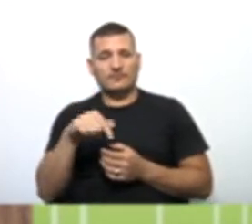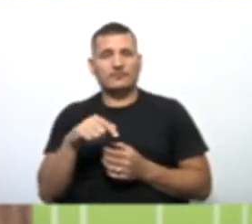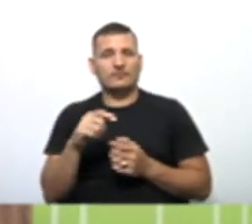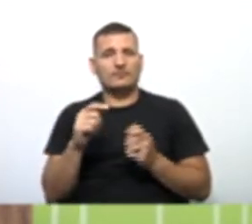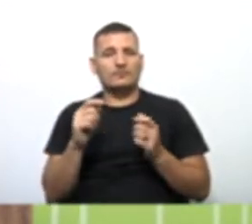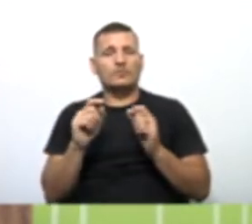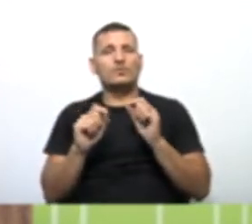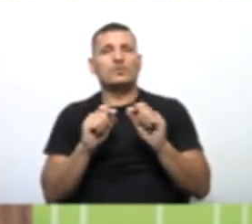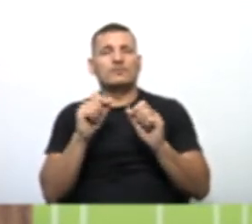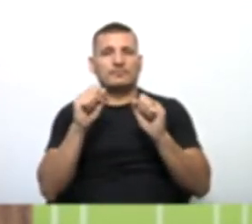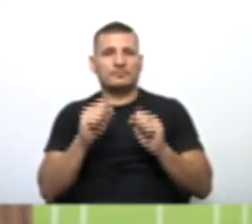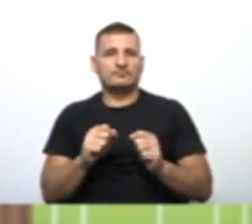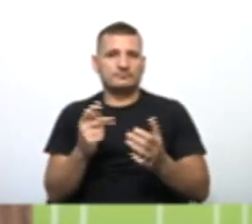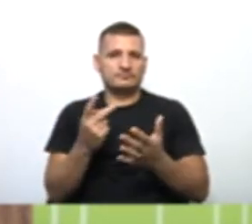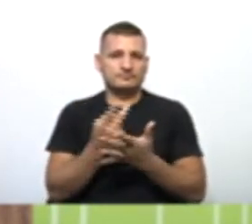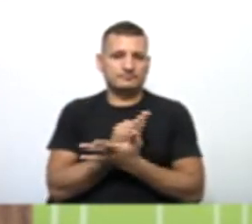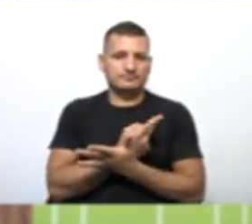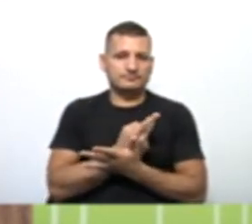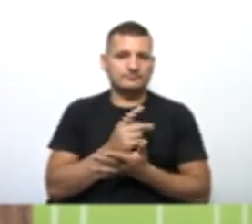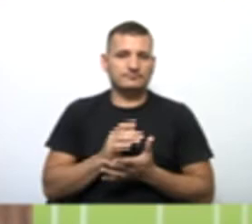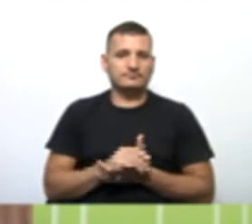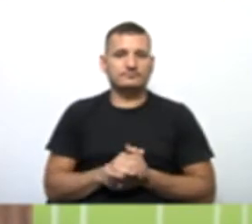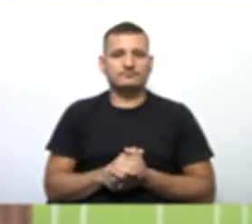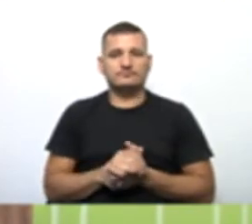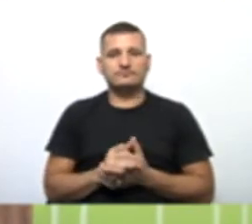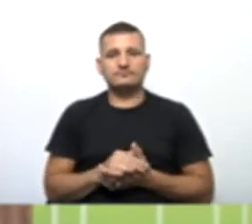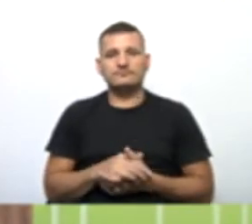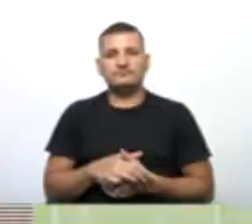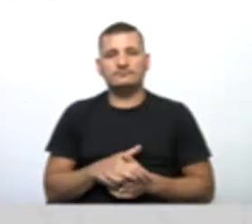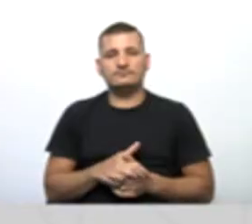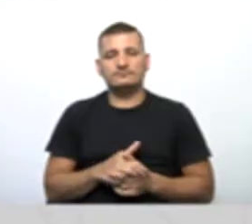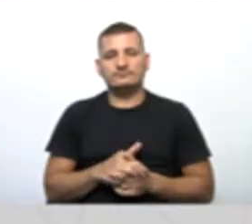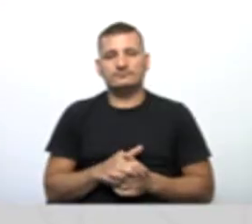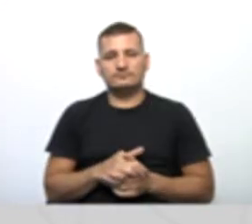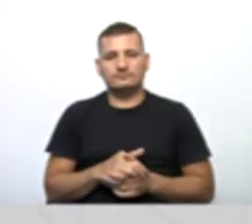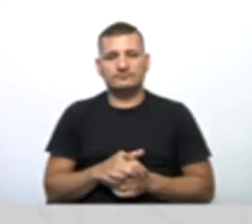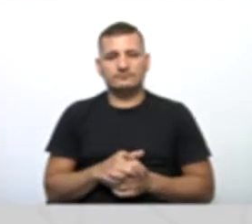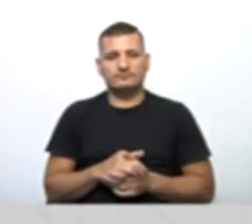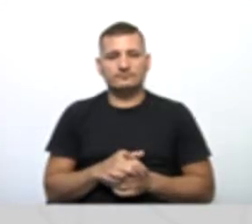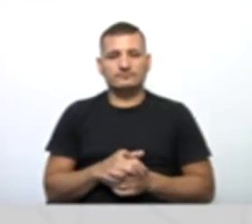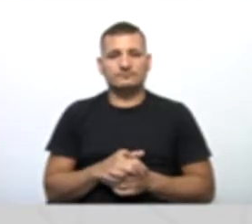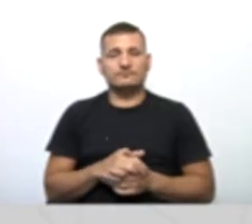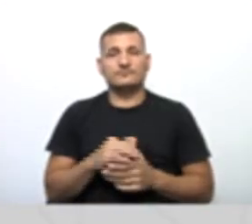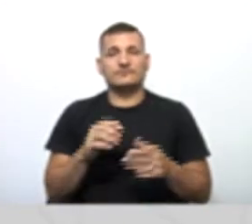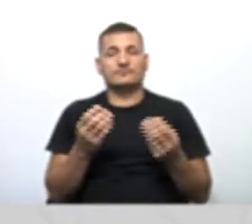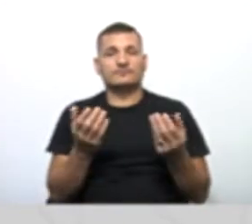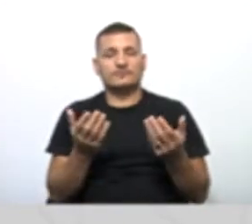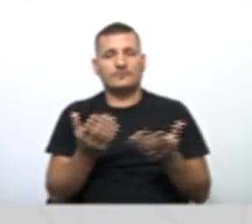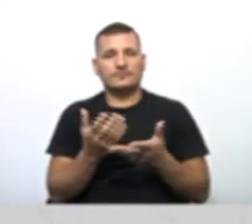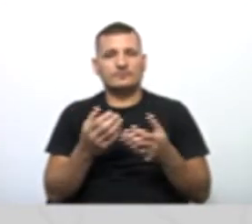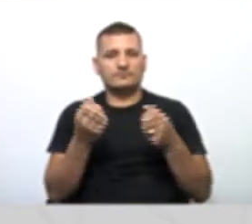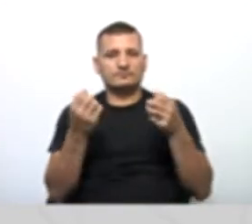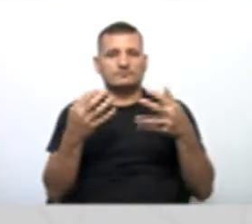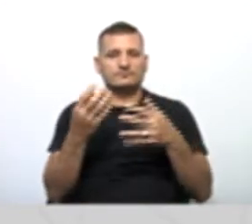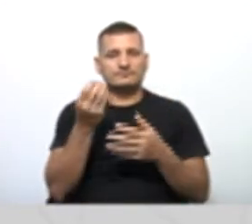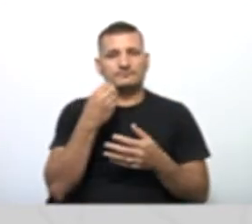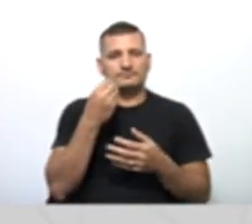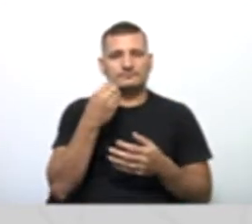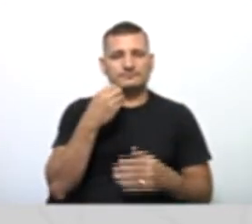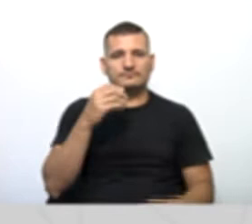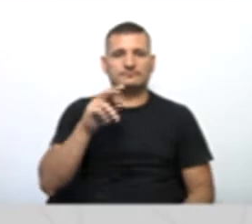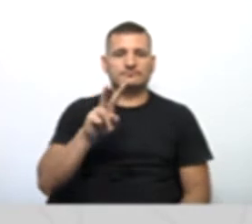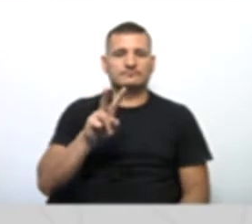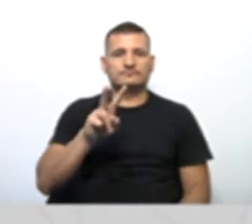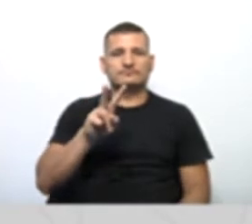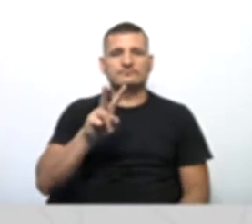é o que pode acontecer. Ok? E para isso, nós vamos para as vulnerabilidades, né? Que é a gente olhando